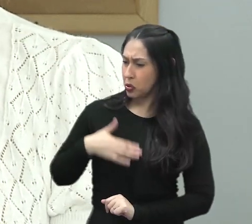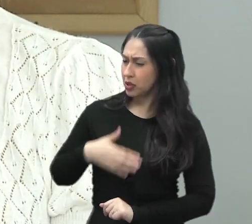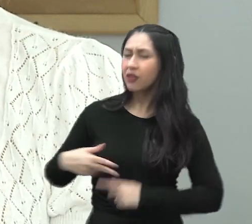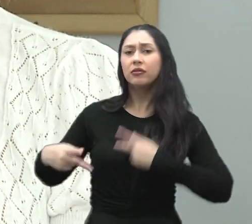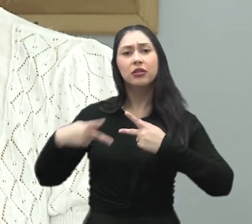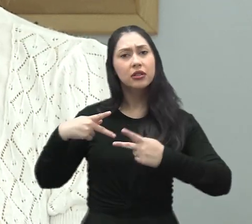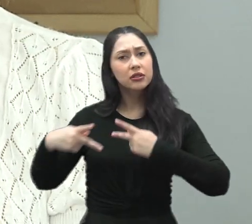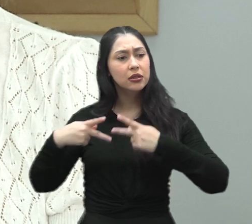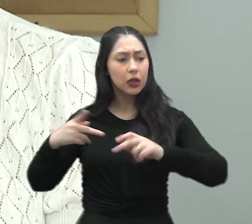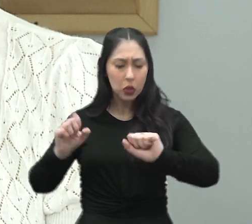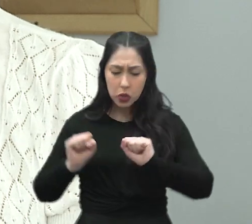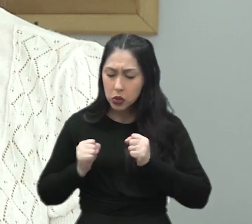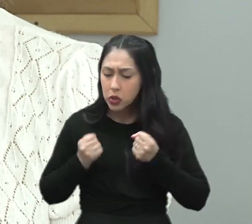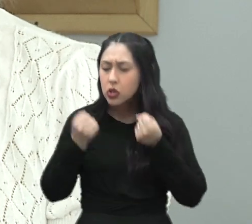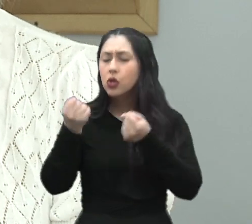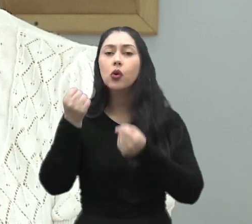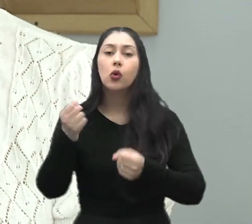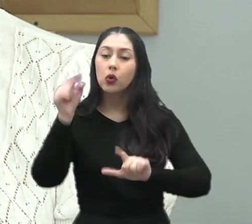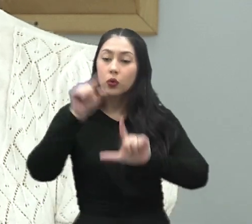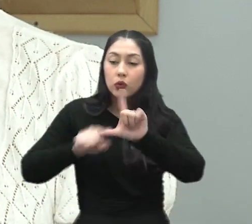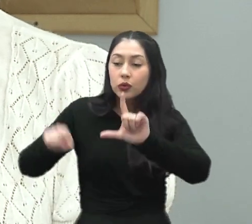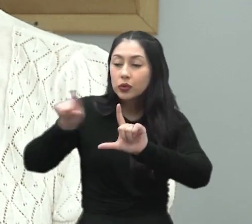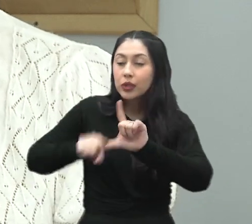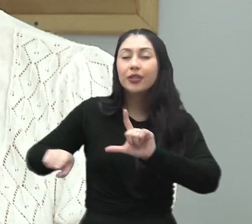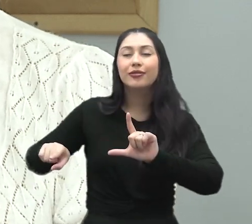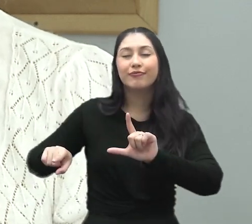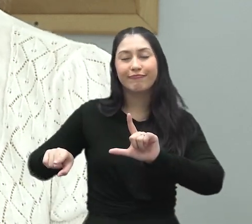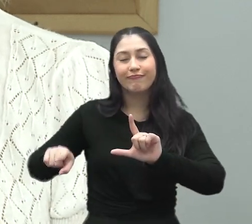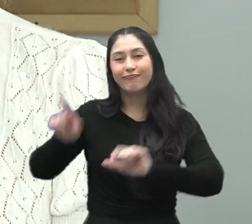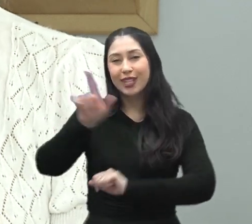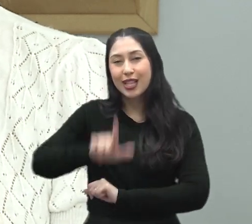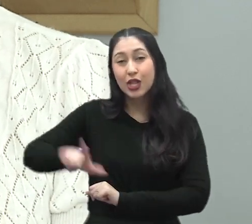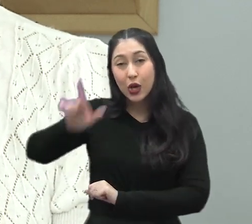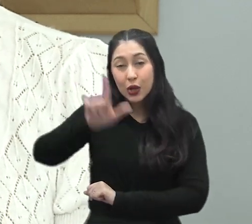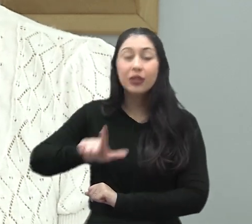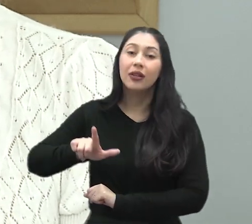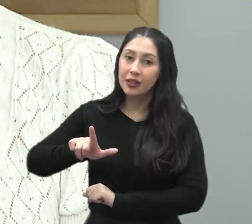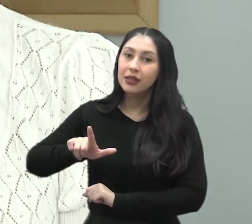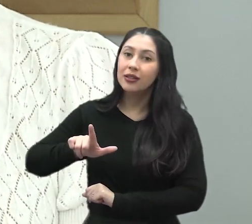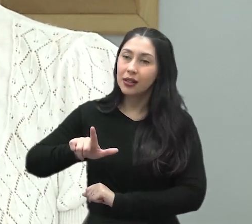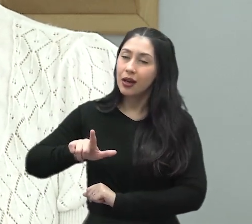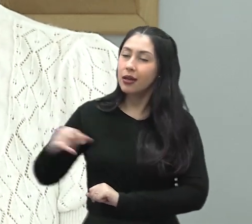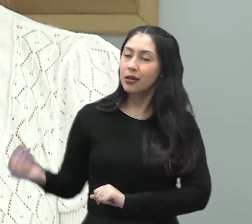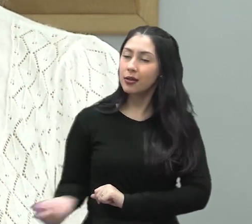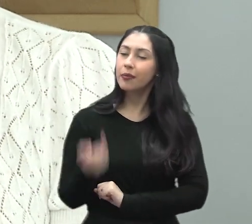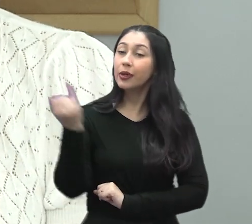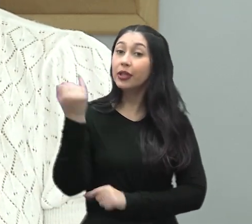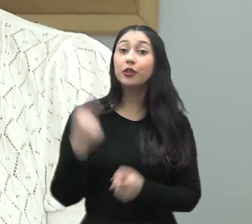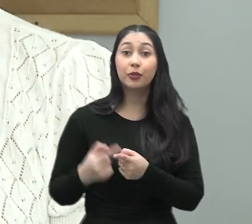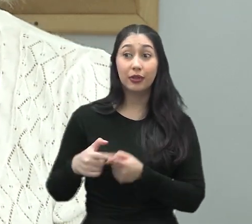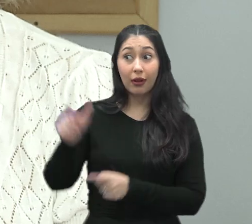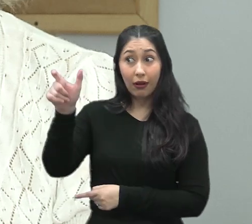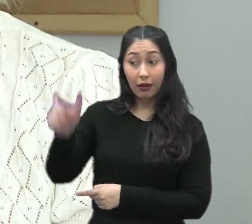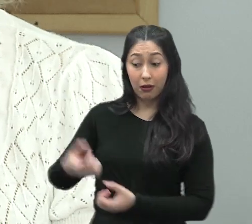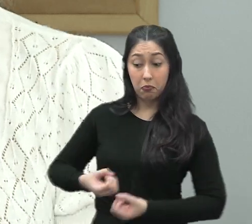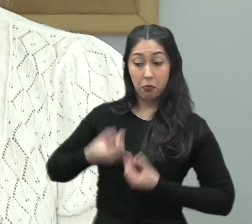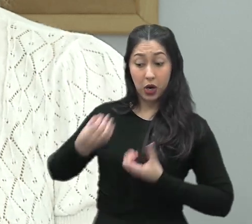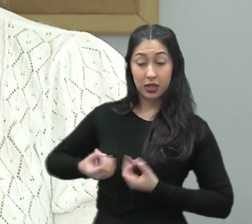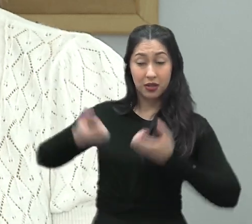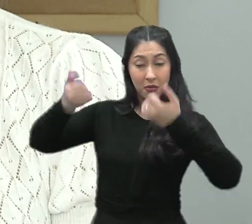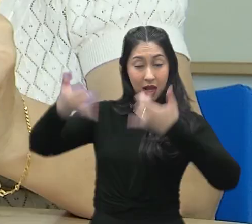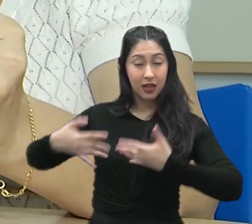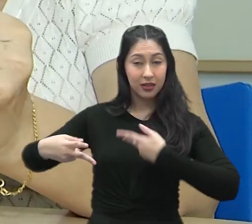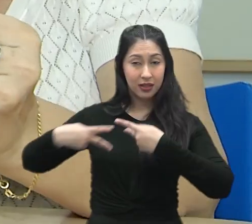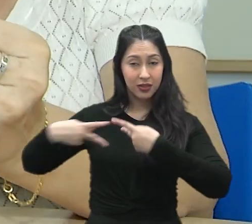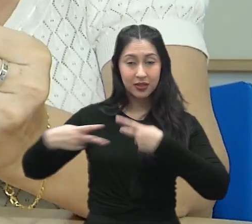da cidade, que sempre se dedicou à literatura. Eu acho que faz parte disso da cidade, que tem poesias dele daqui